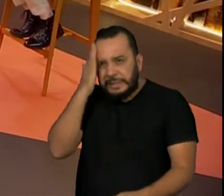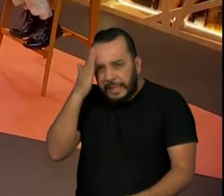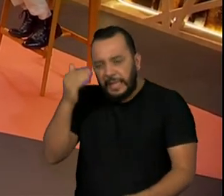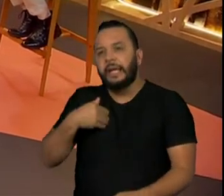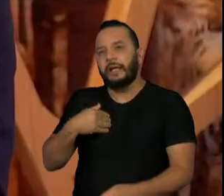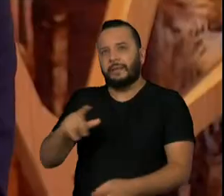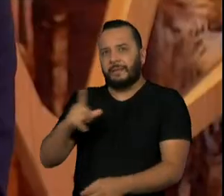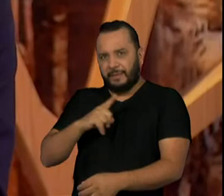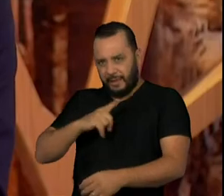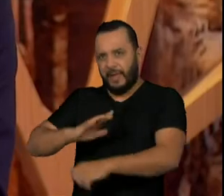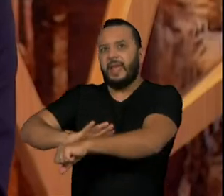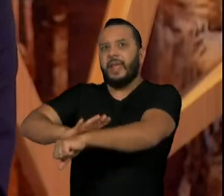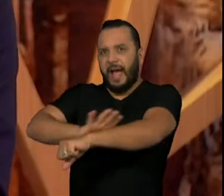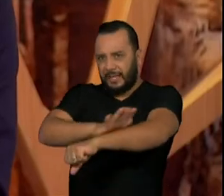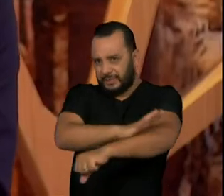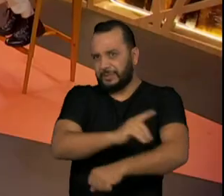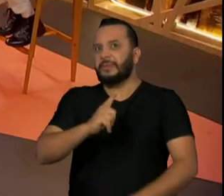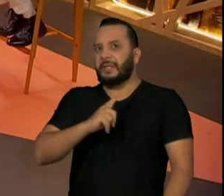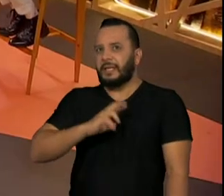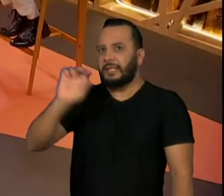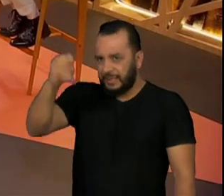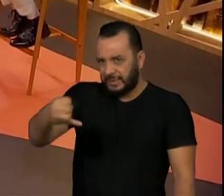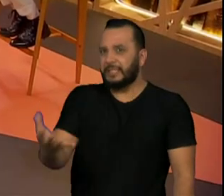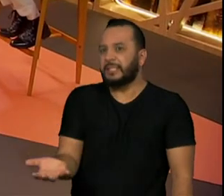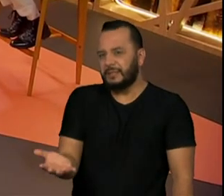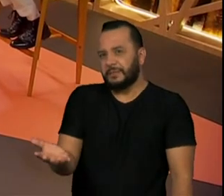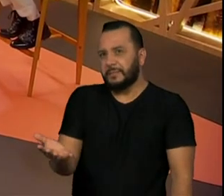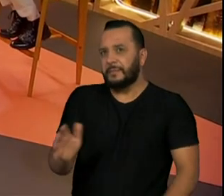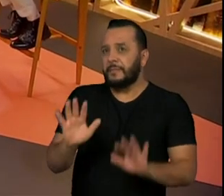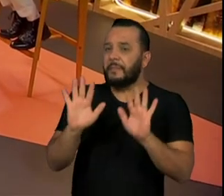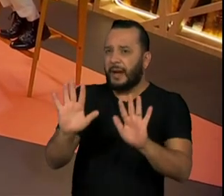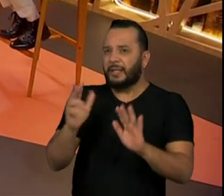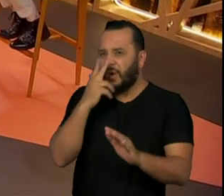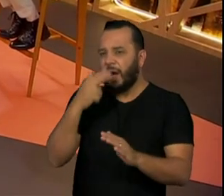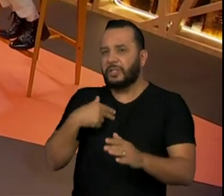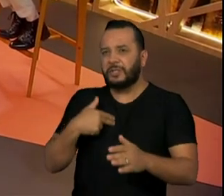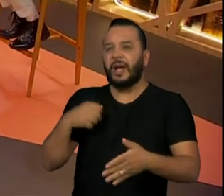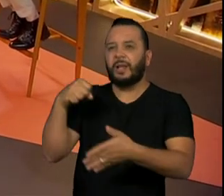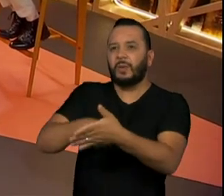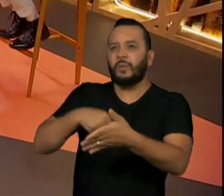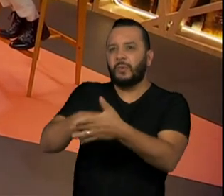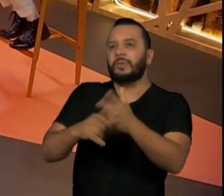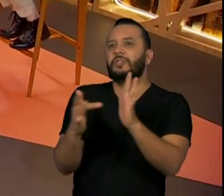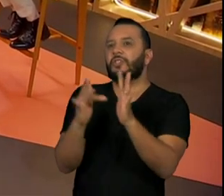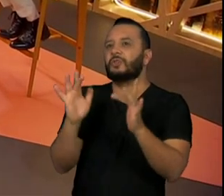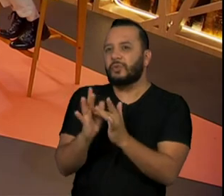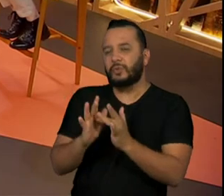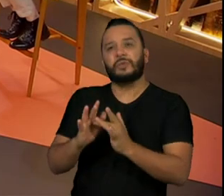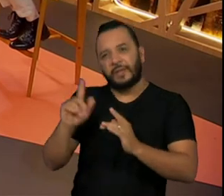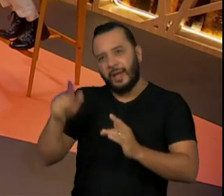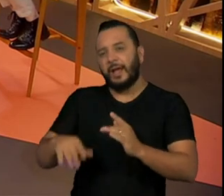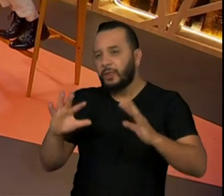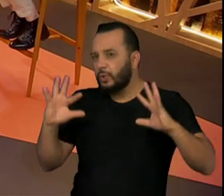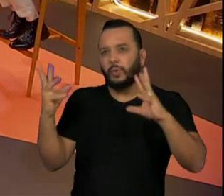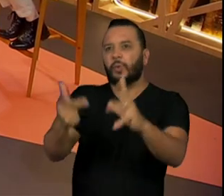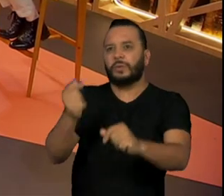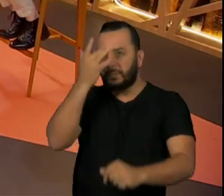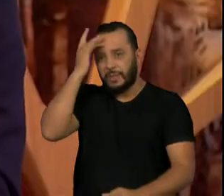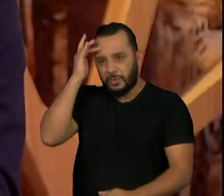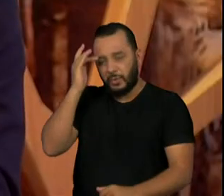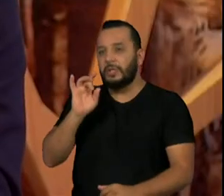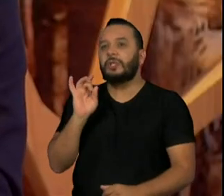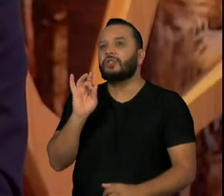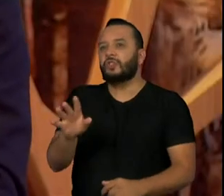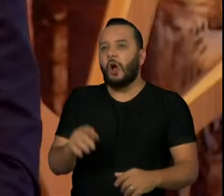favor, eu quero acentuar isso aqui. Mas eu acho que a luta de Jesus é por todos os oprimidos e não apenas um